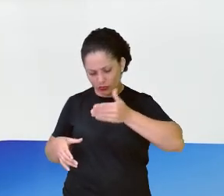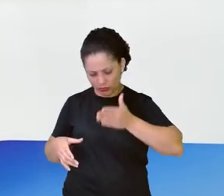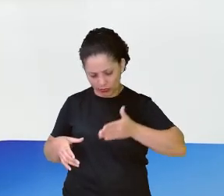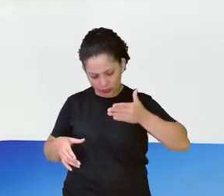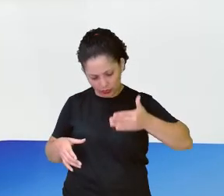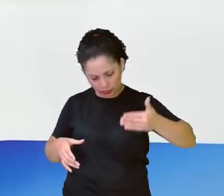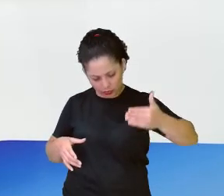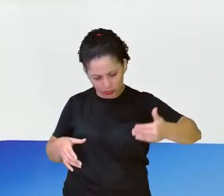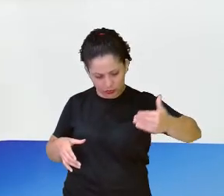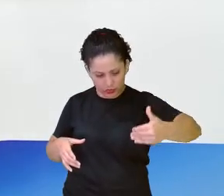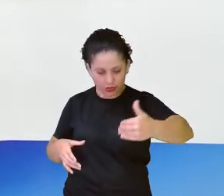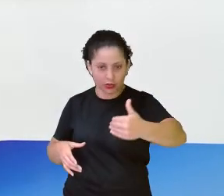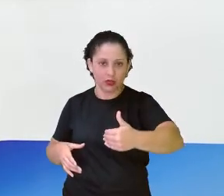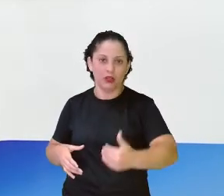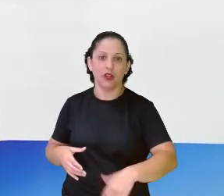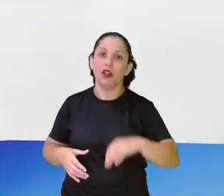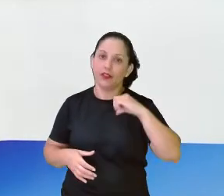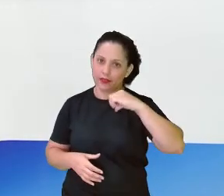9 partes.